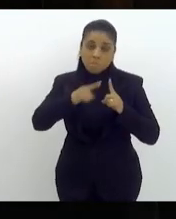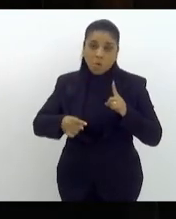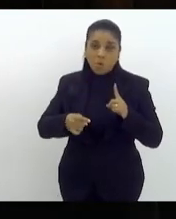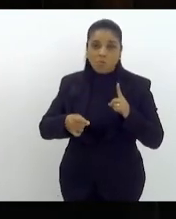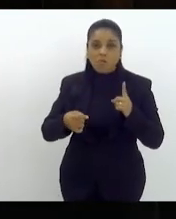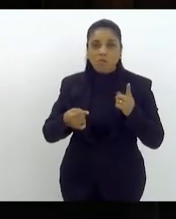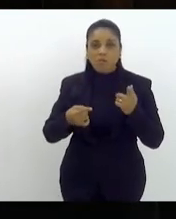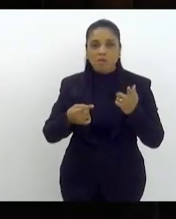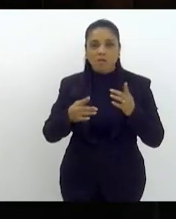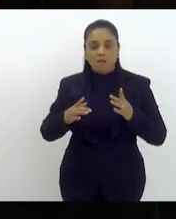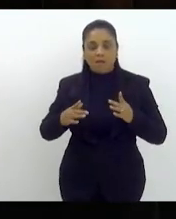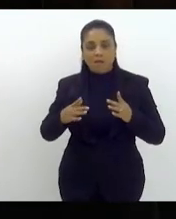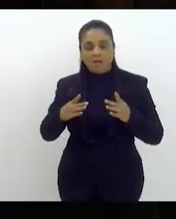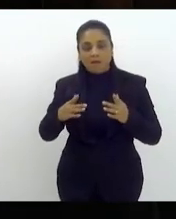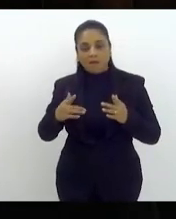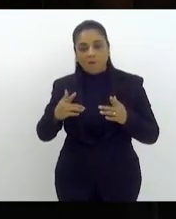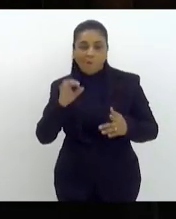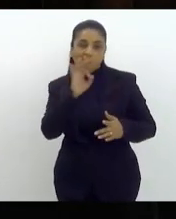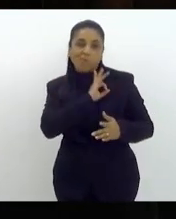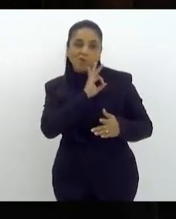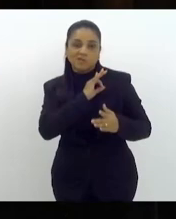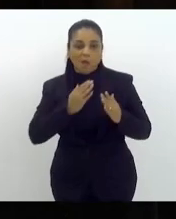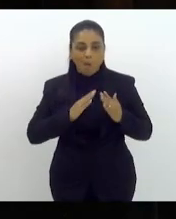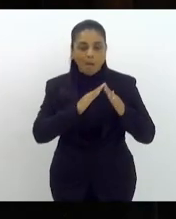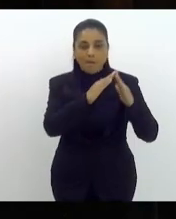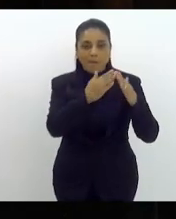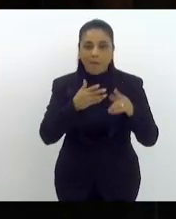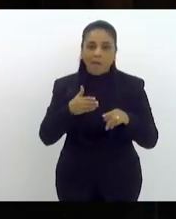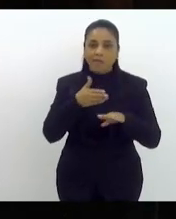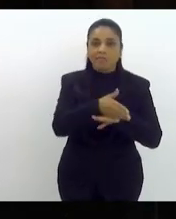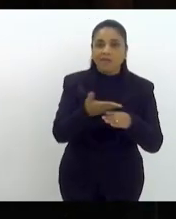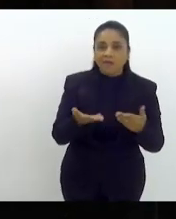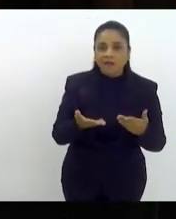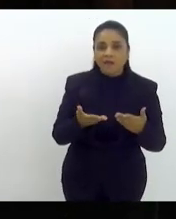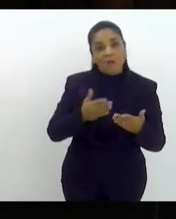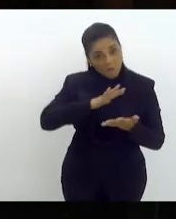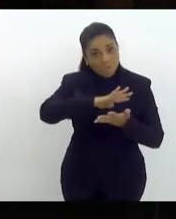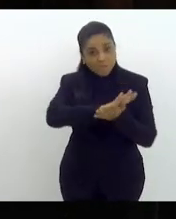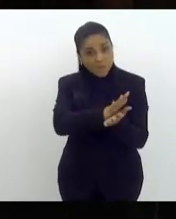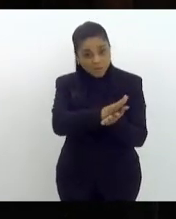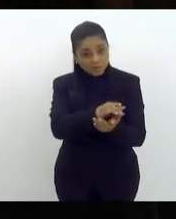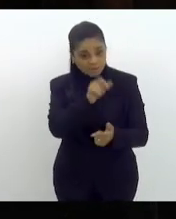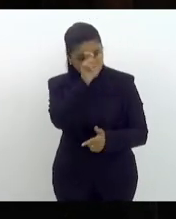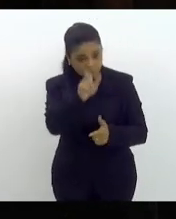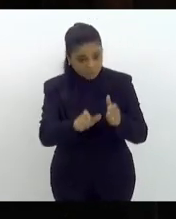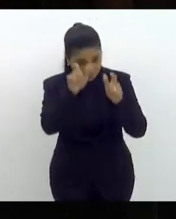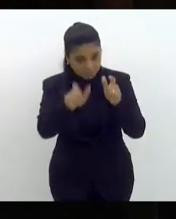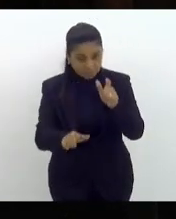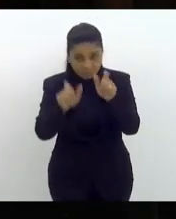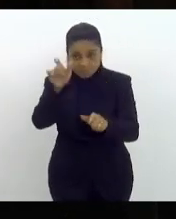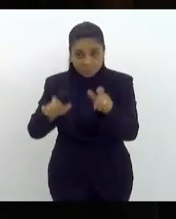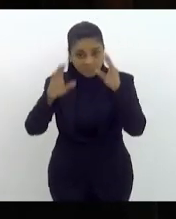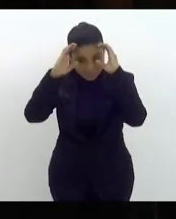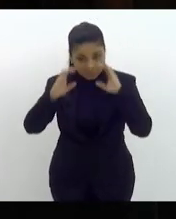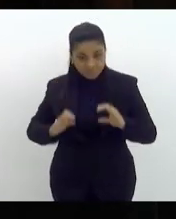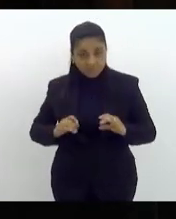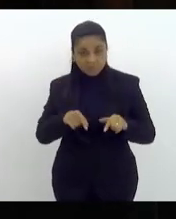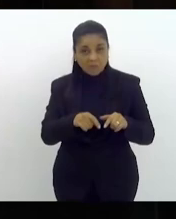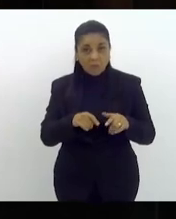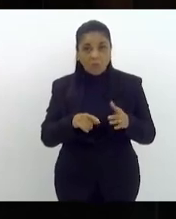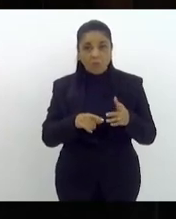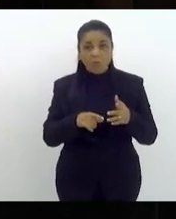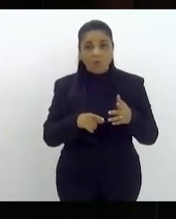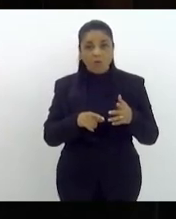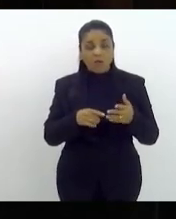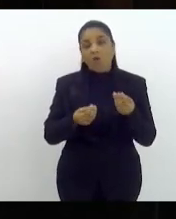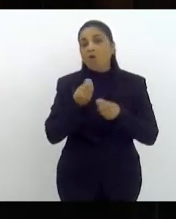a operação policial em favela isso inclusive é uma forma de preconceito porque o cidadão de bem que está sujeito ao crime ele não pode